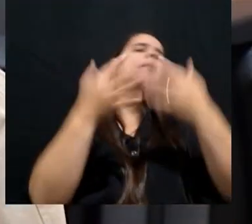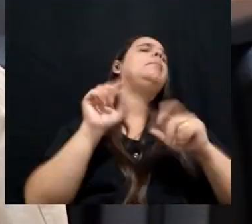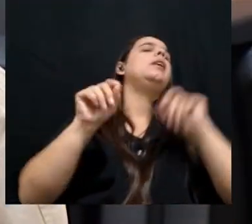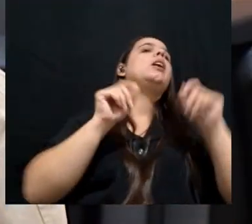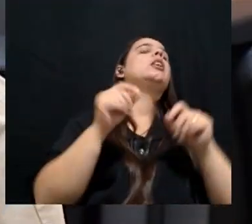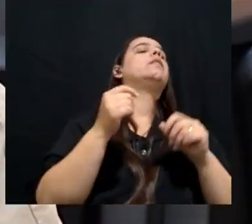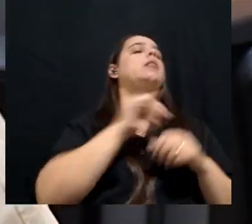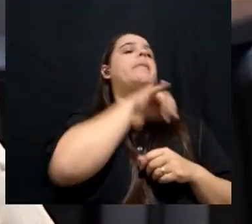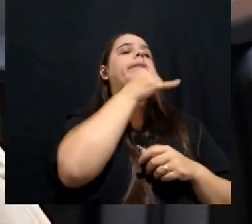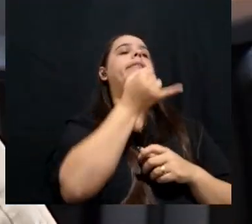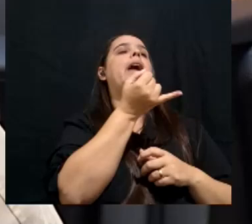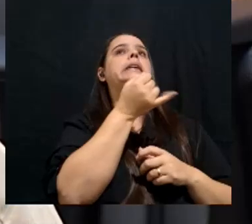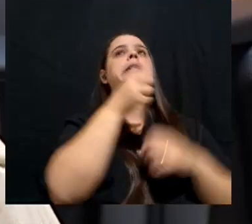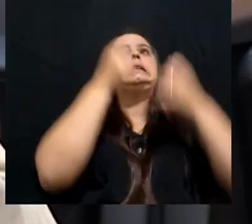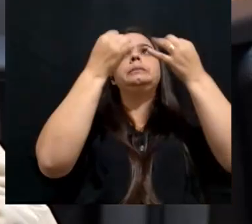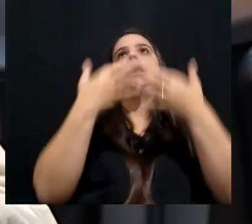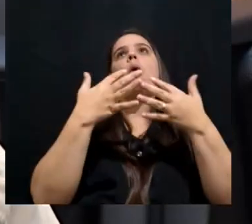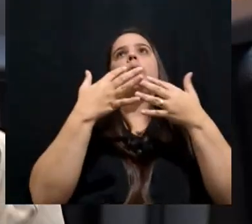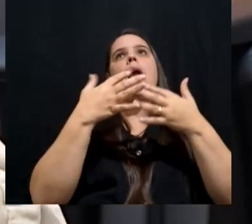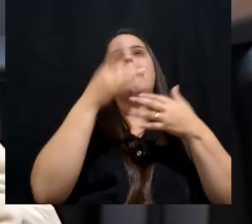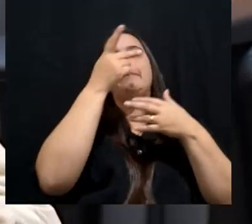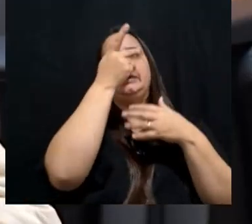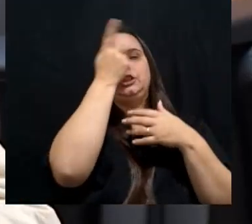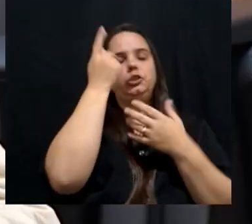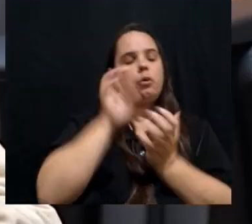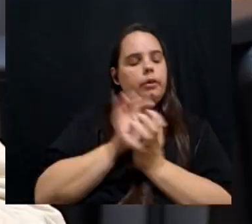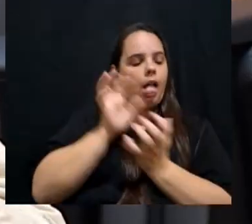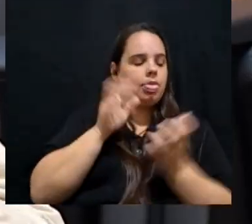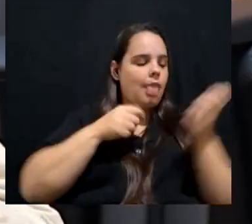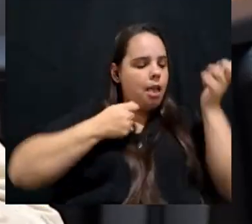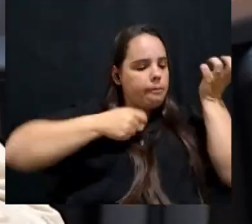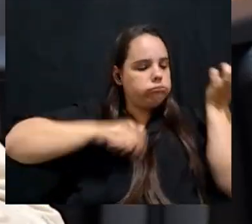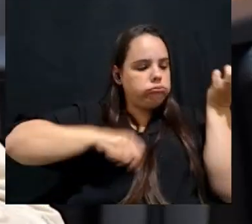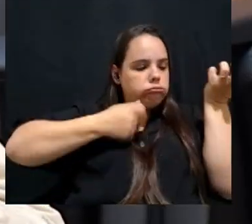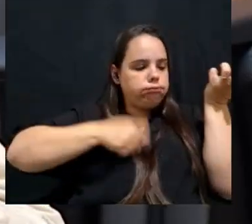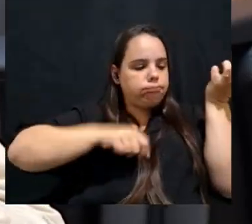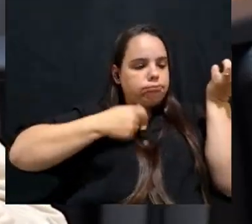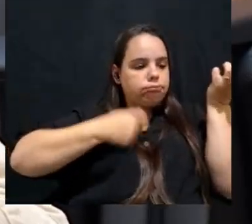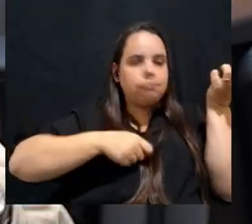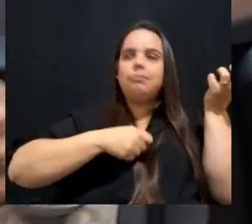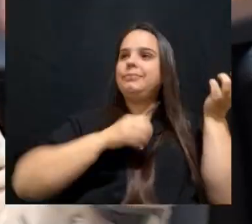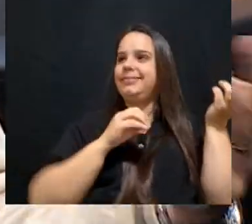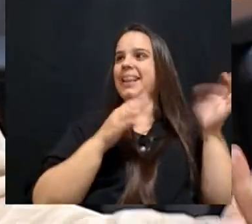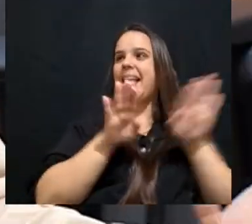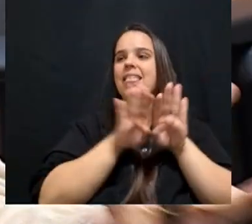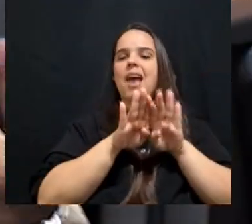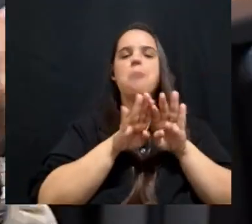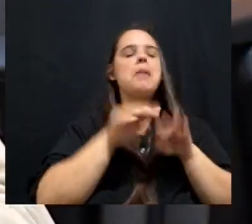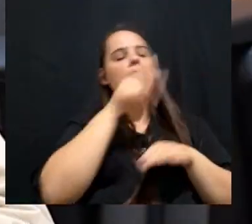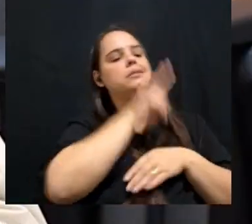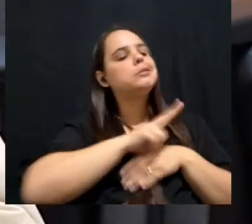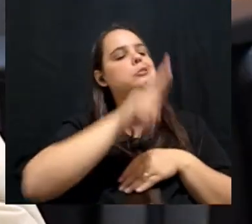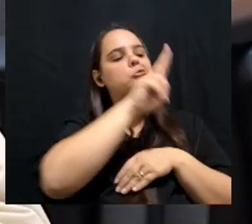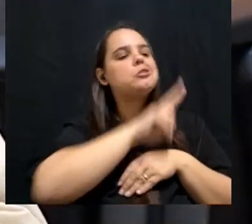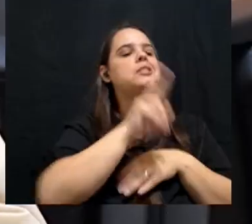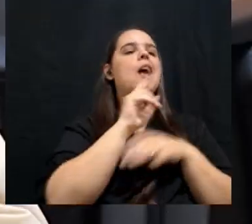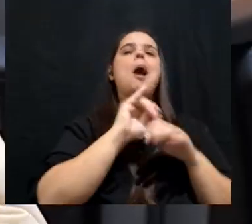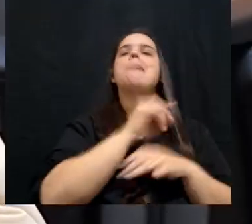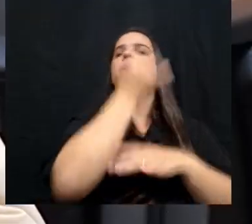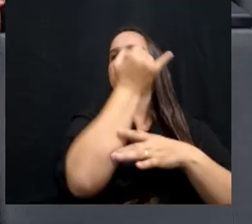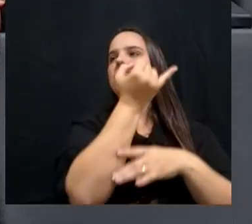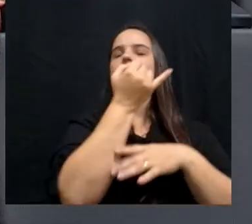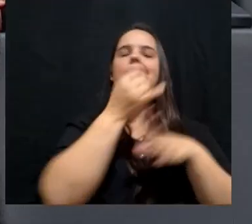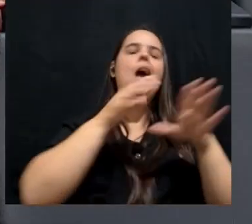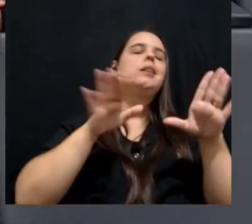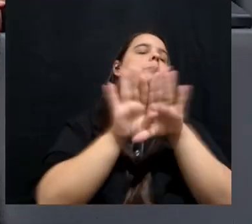do karaokê. Então a fomentação no território também é importante, né? Aí depois a gente faz um novo baile também. E